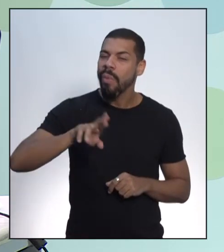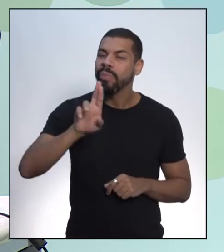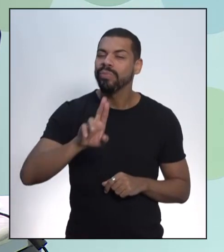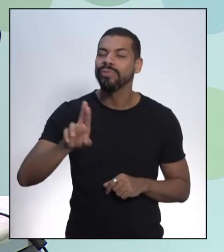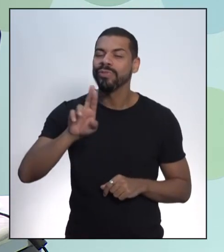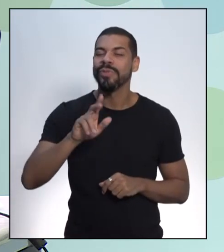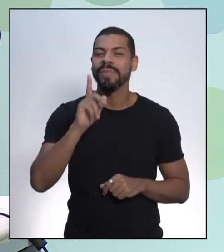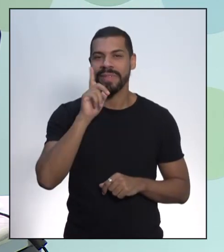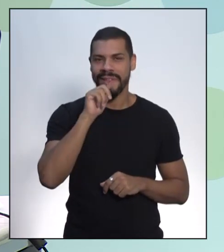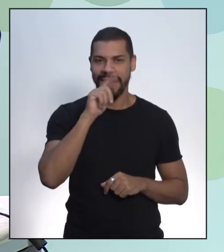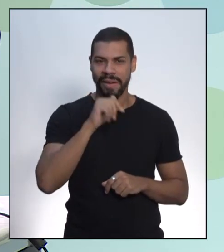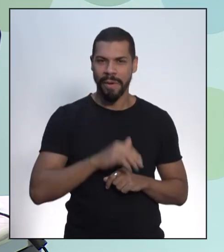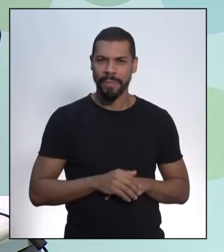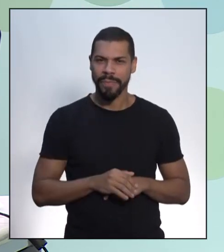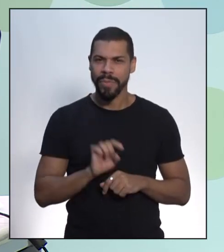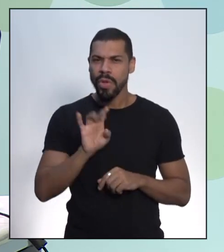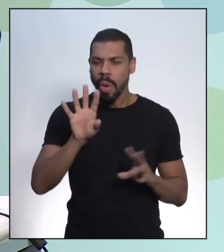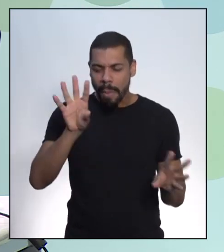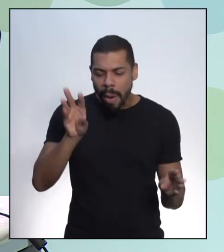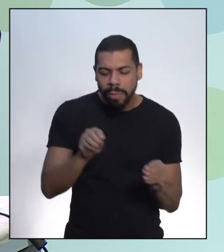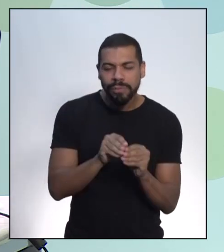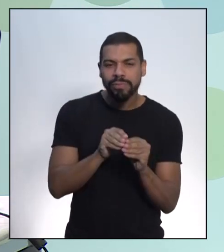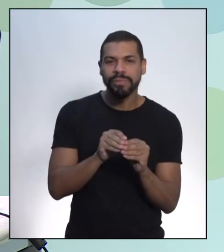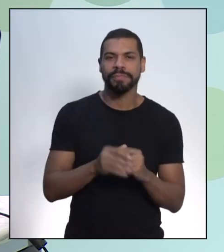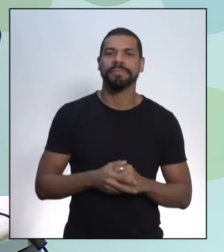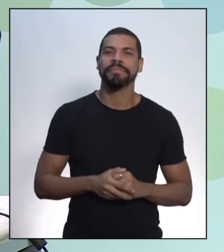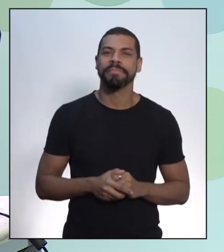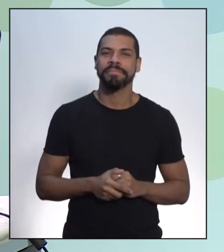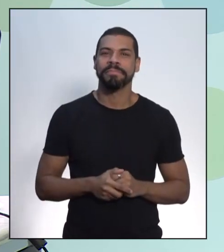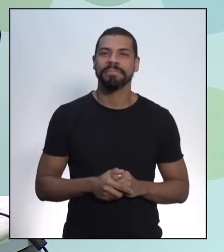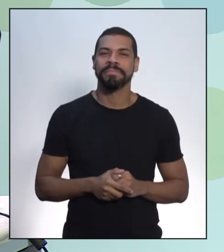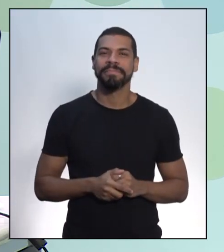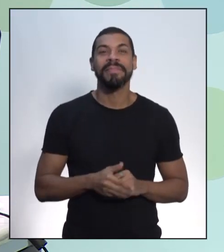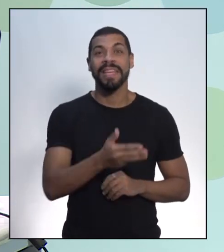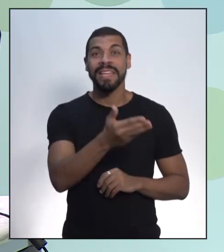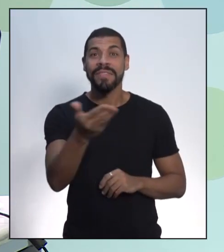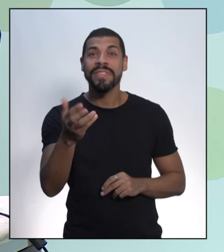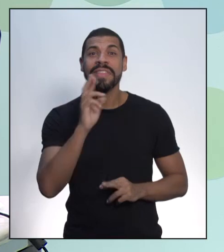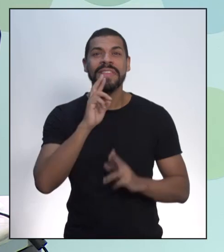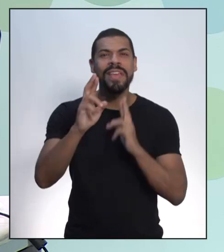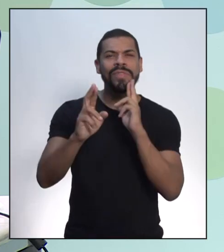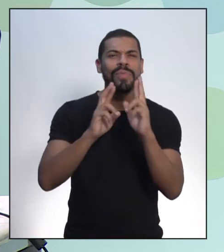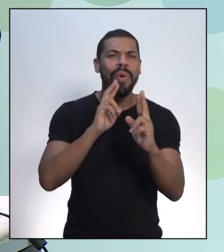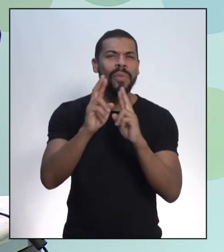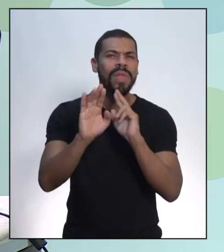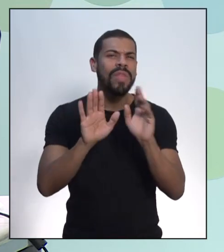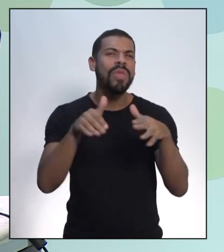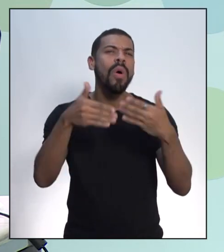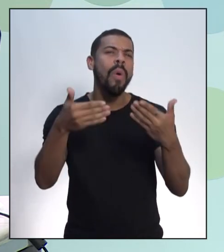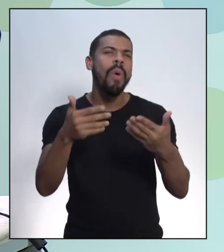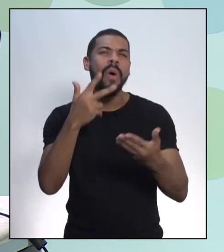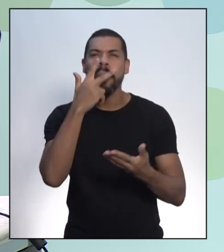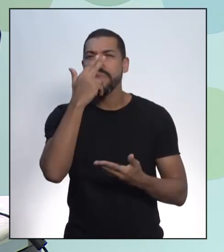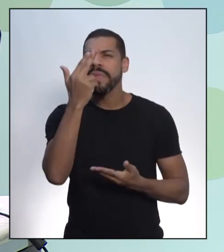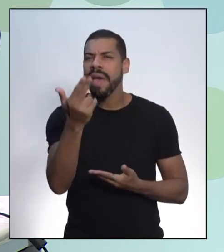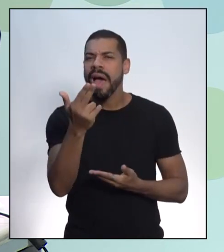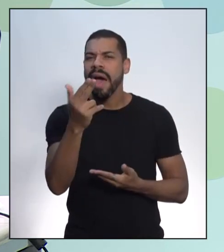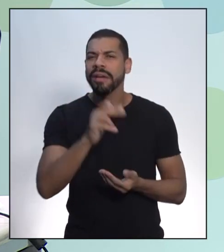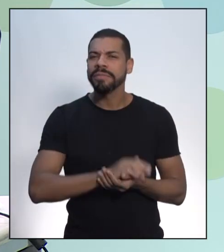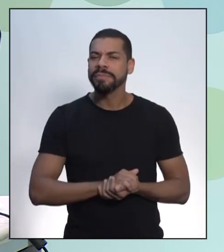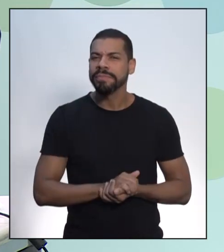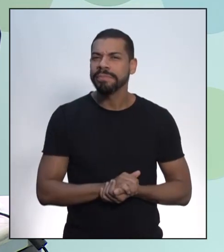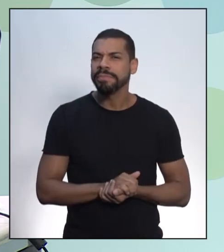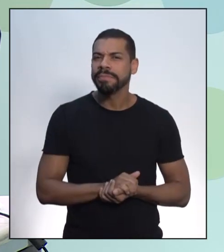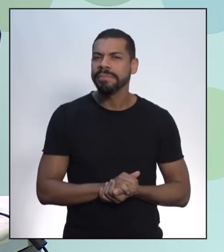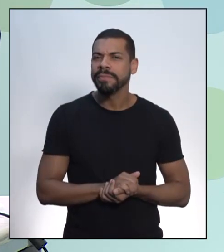água. Então, só para a gente fechar aqui, eu gostaria que vocês, né, respondessem para nós o que vocês conseguiram, se vocês conseguirem